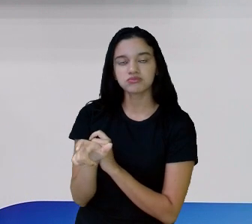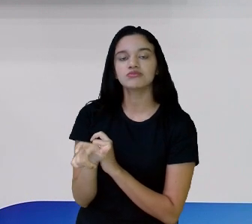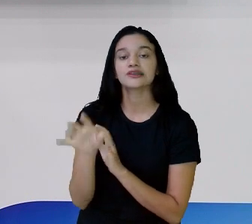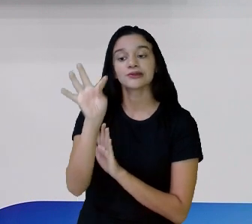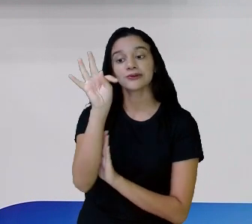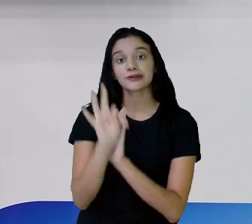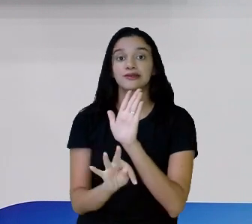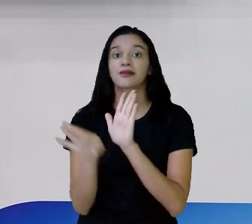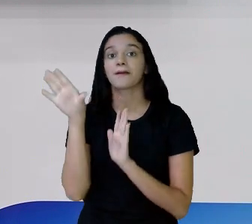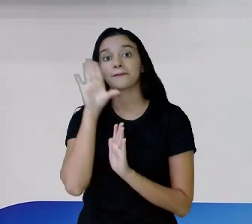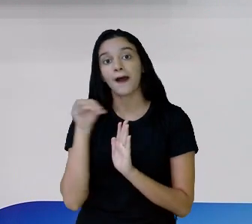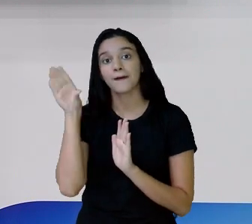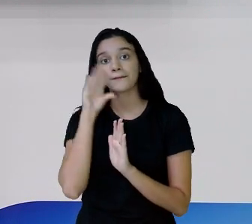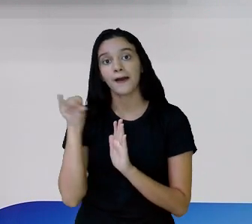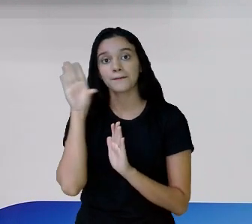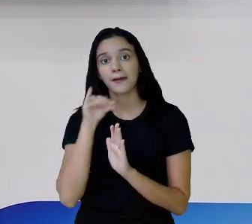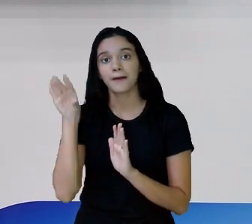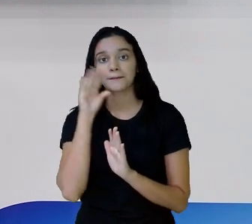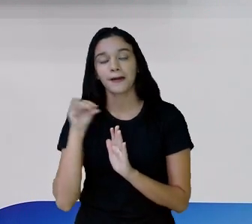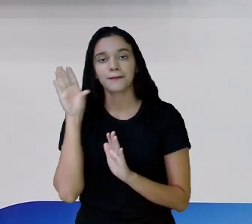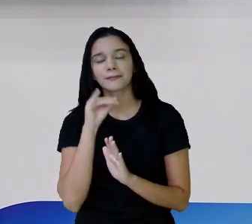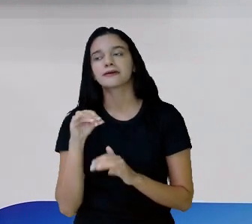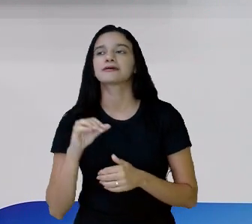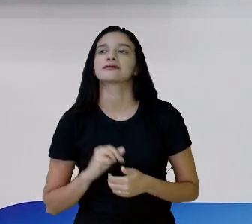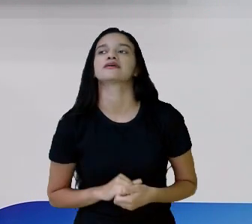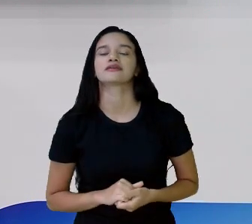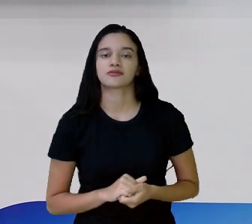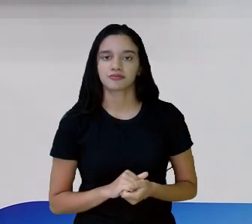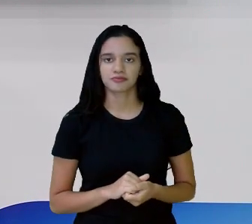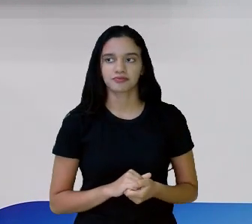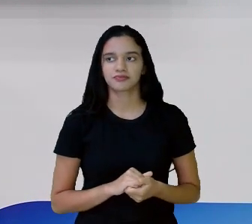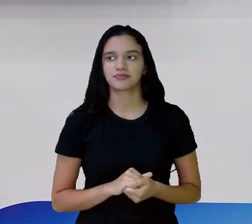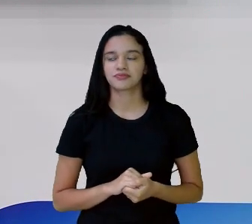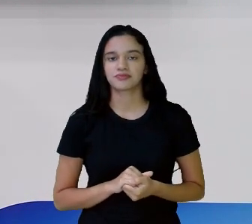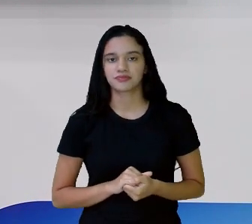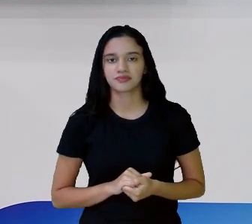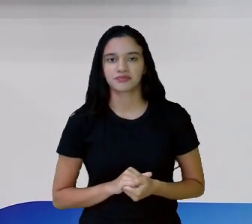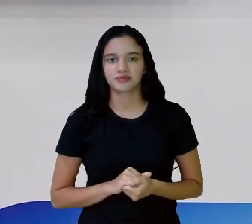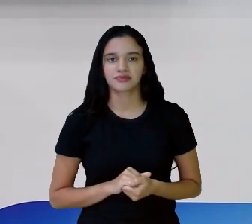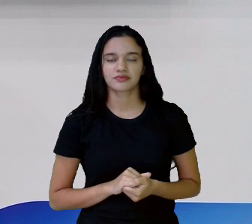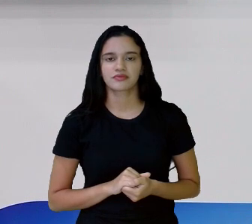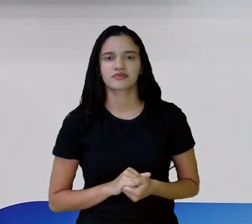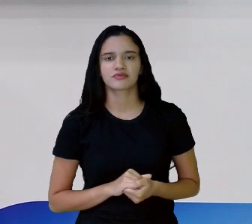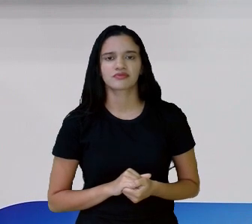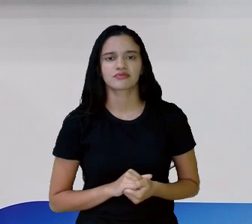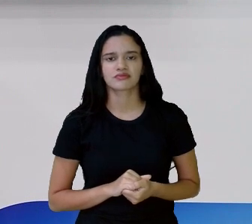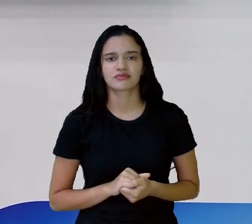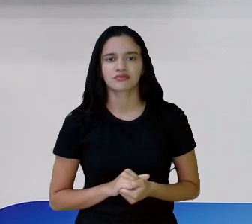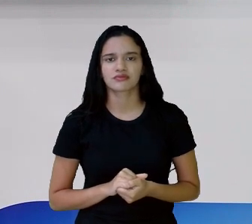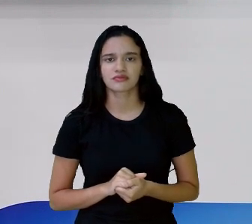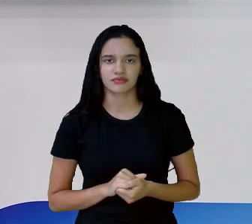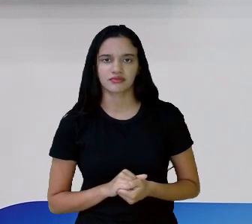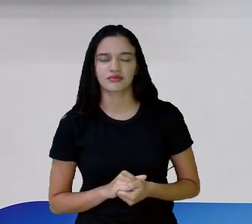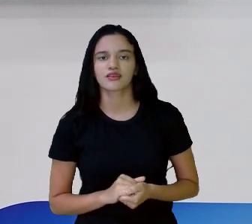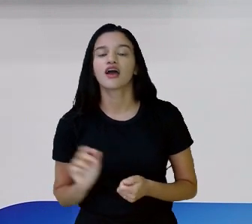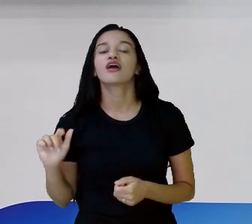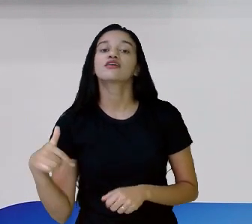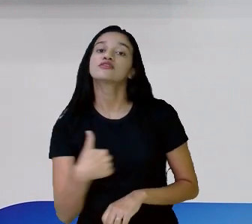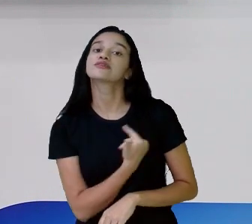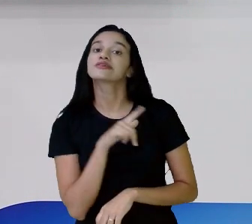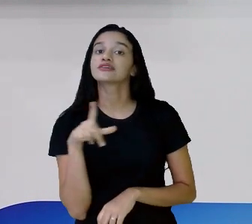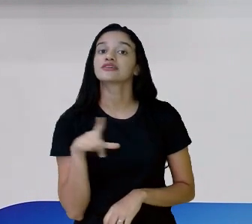texto falando. Nesse caso aqui do que horror, deixa eu voltar, nós